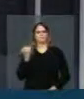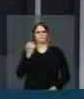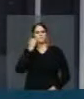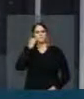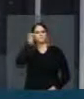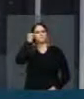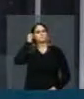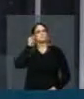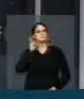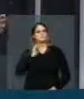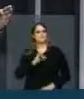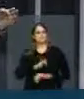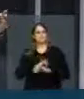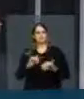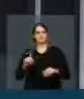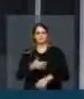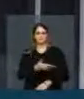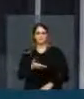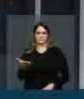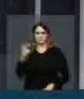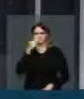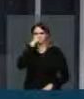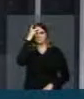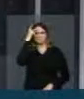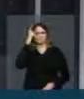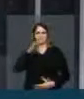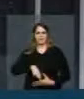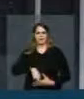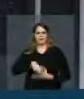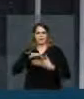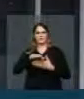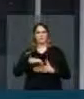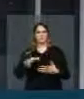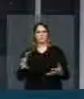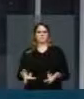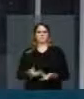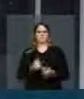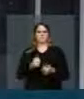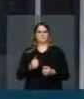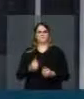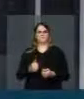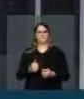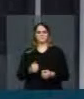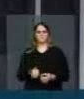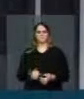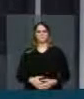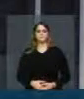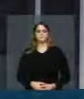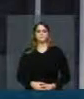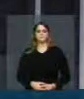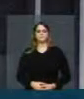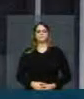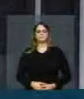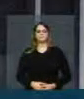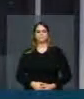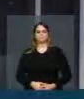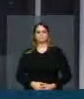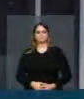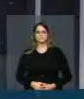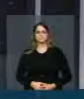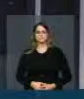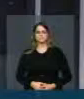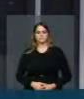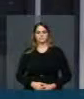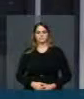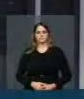Albertinho e Elton, em nome desses grandes líderes dos nossos trabalhadores rurais, e Nelson Marquesan Júnior.